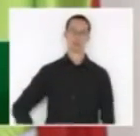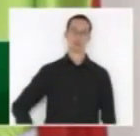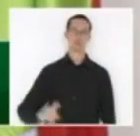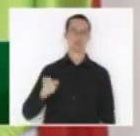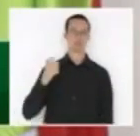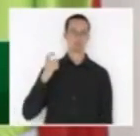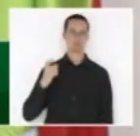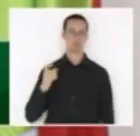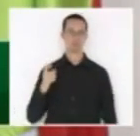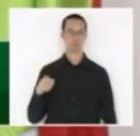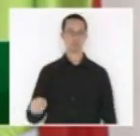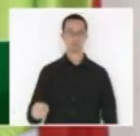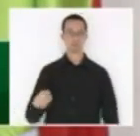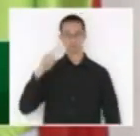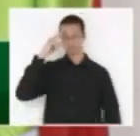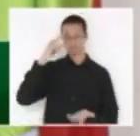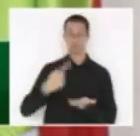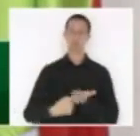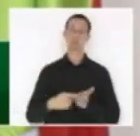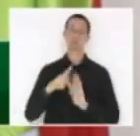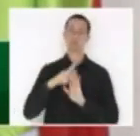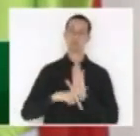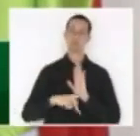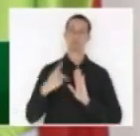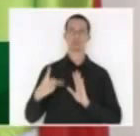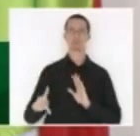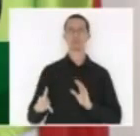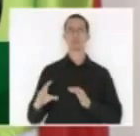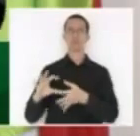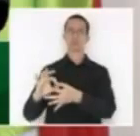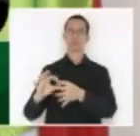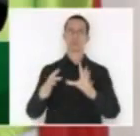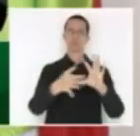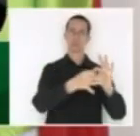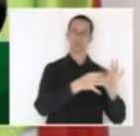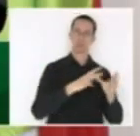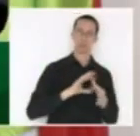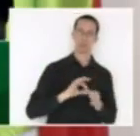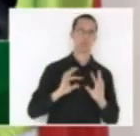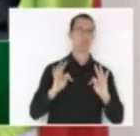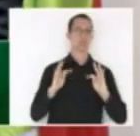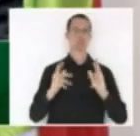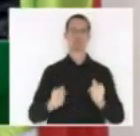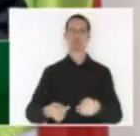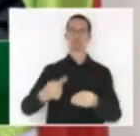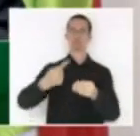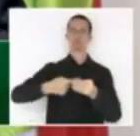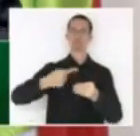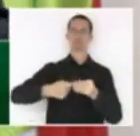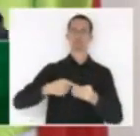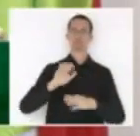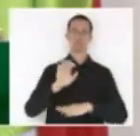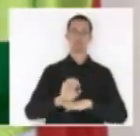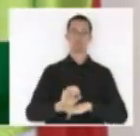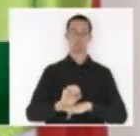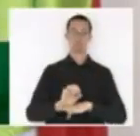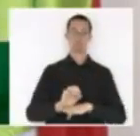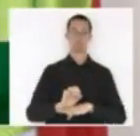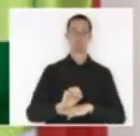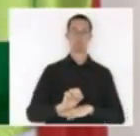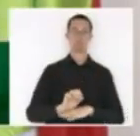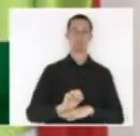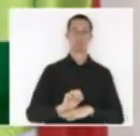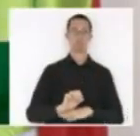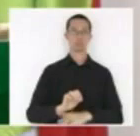era um projeto dele interligar todos os municípios do estado por pelo menos uma